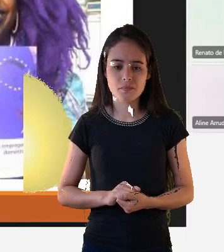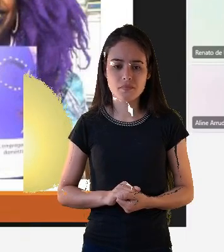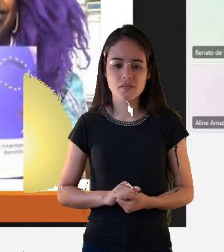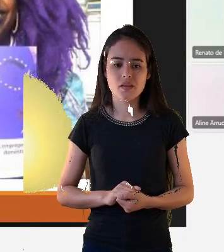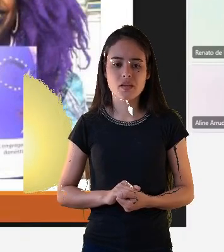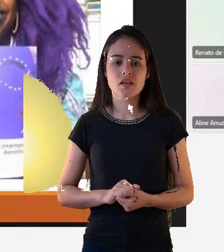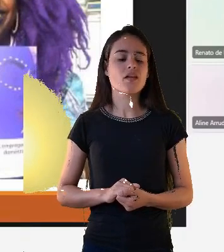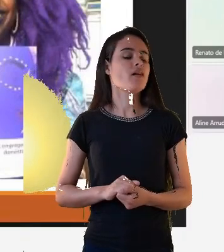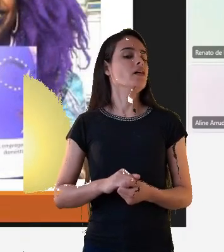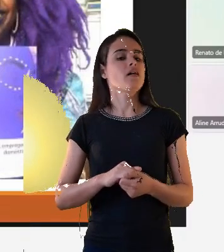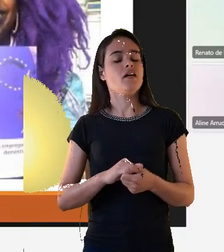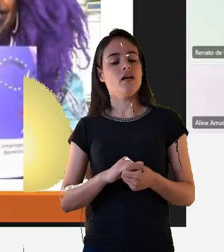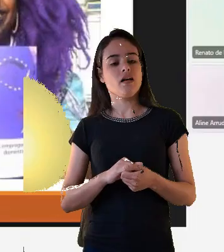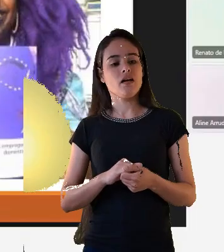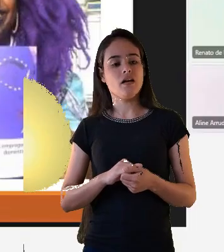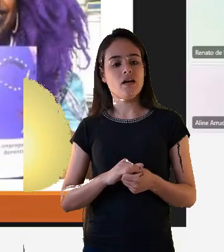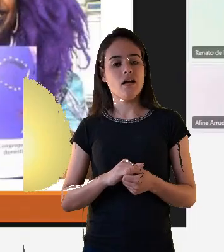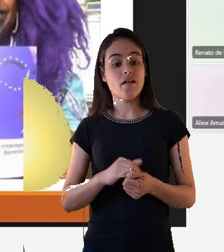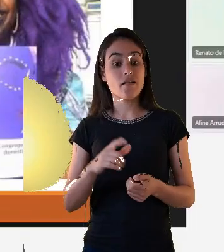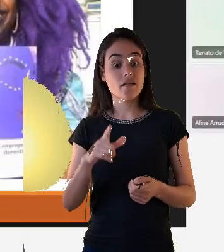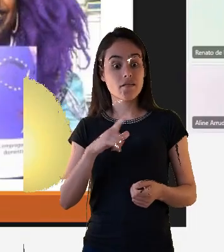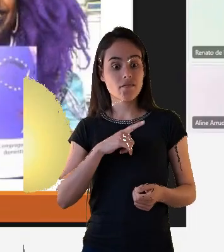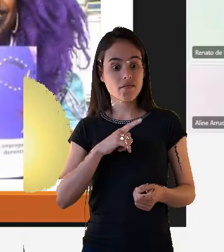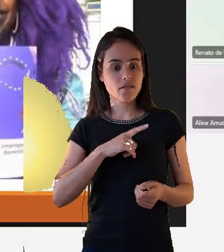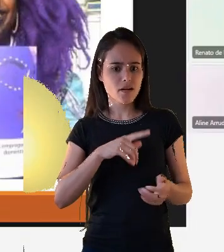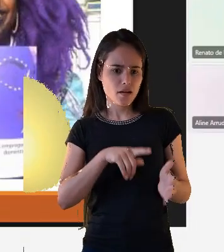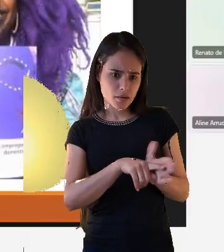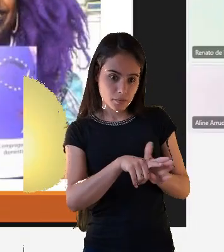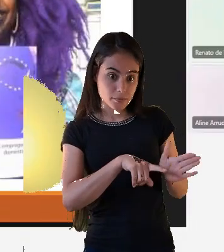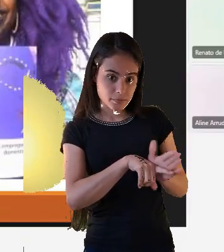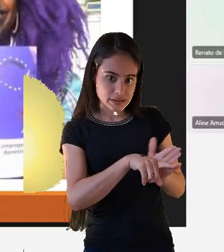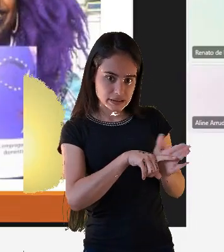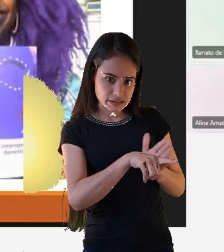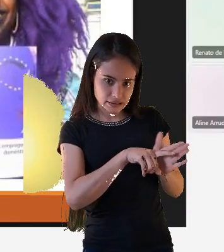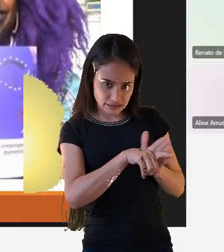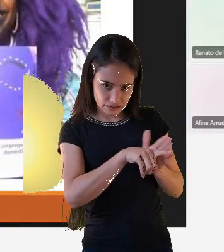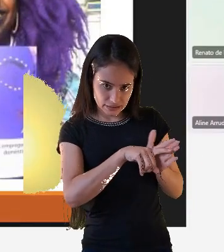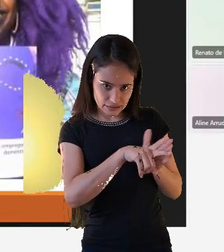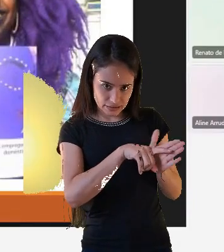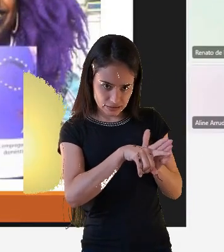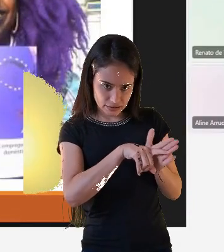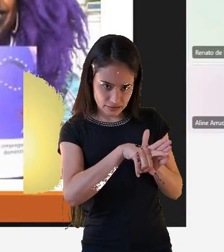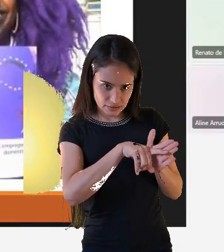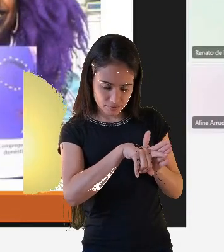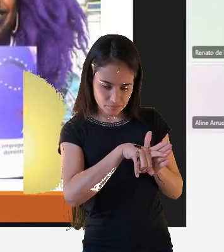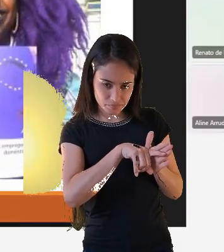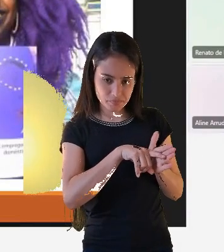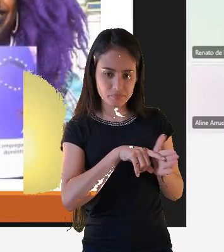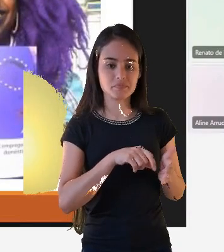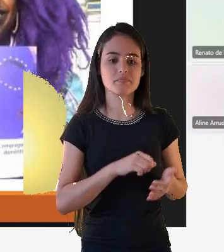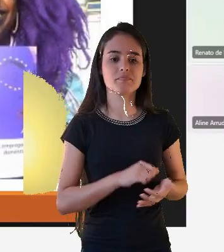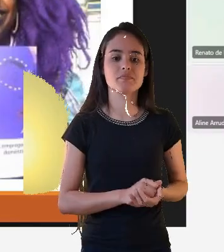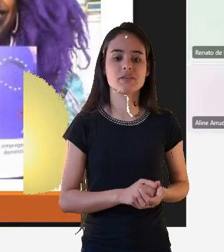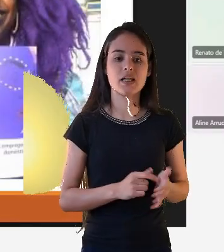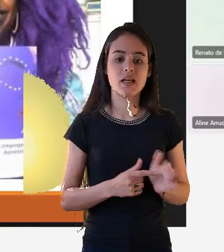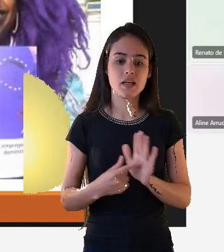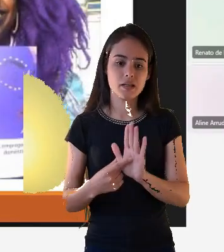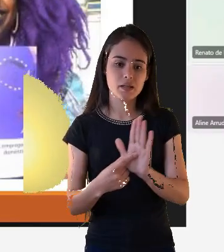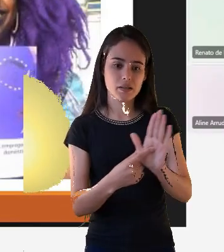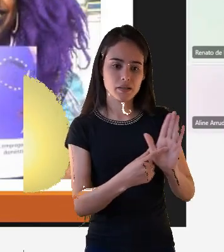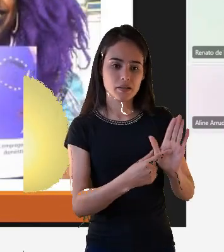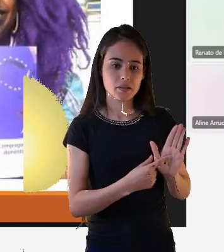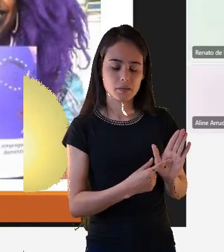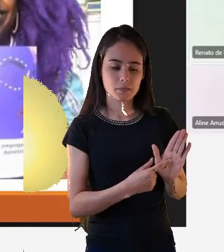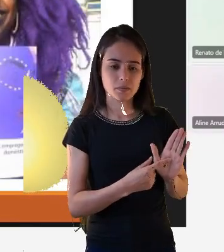É, e aí existe essa pesquisa, que é uma pesquisa que não é nenhuma novidade que eu estou trazendo aqui para vocês, né, gente?